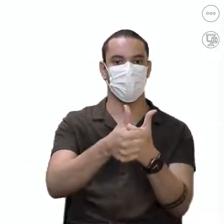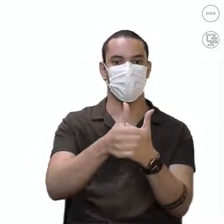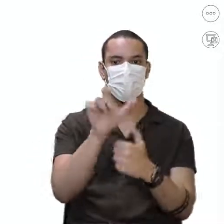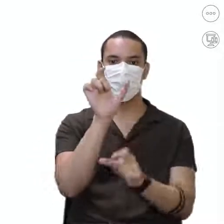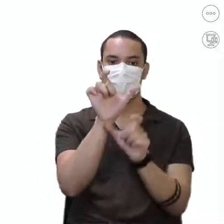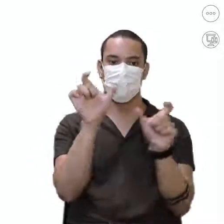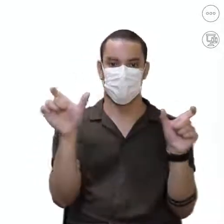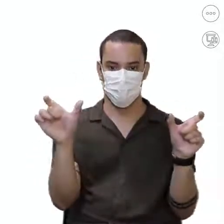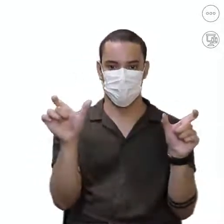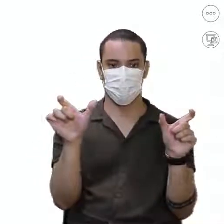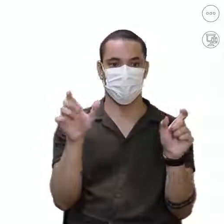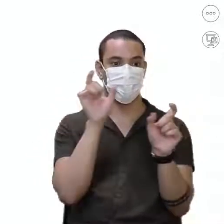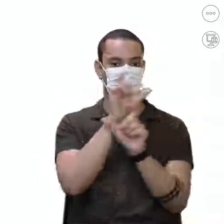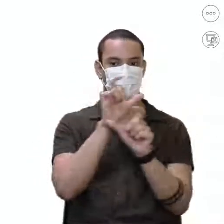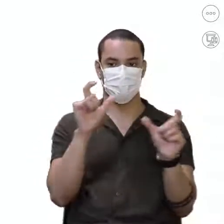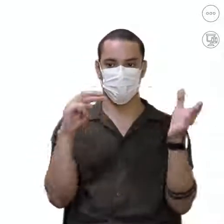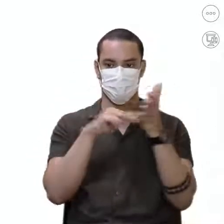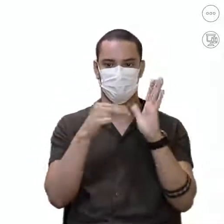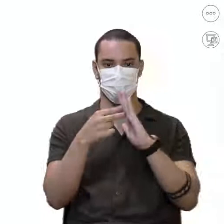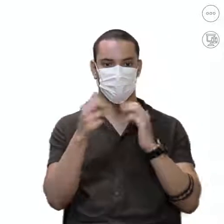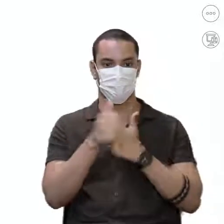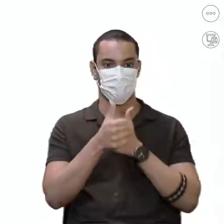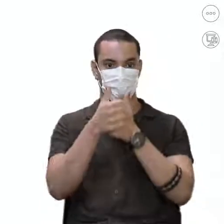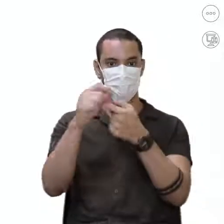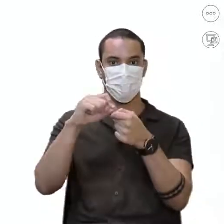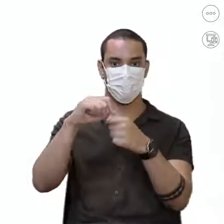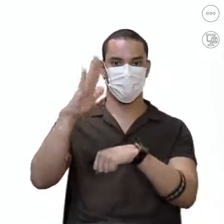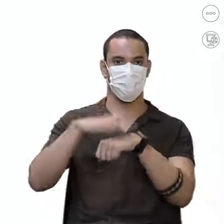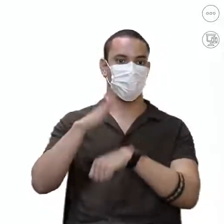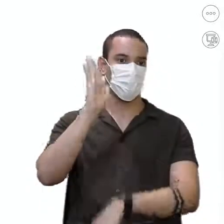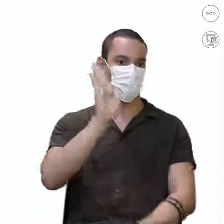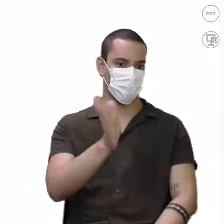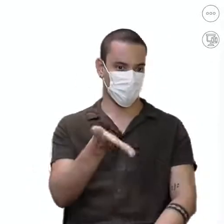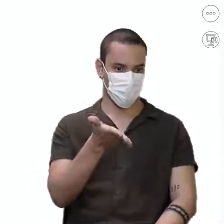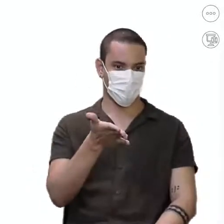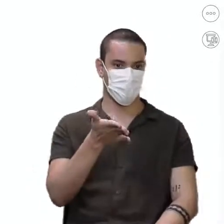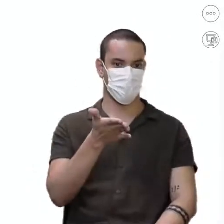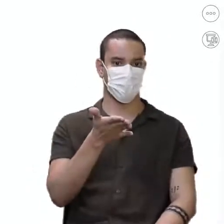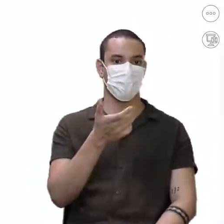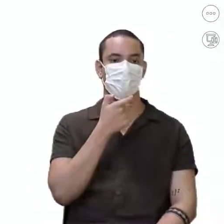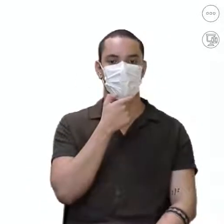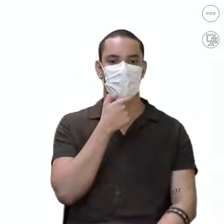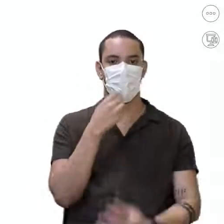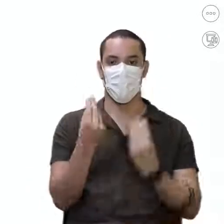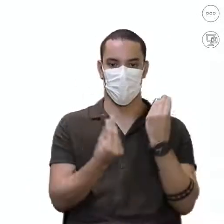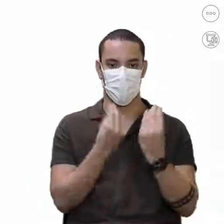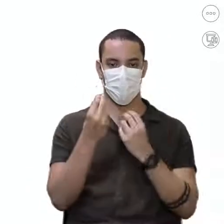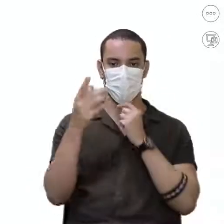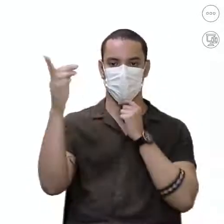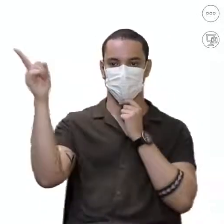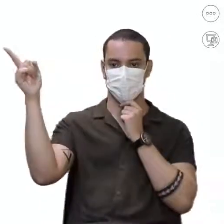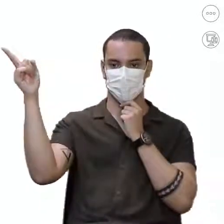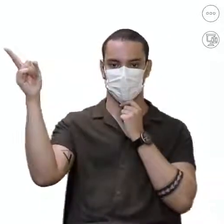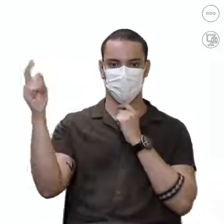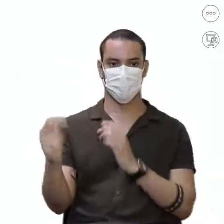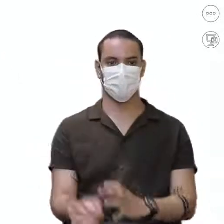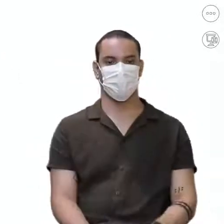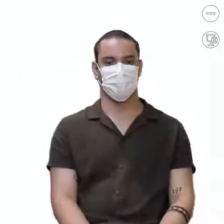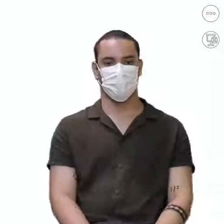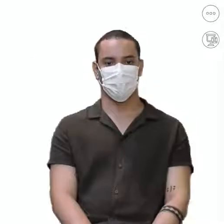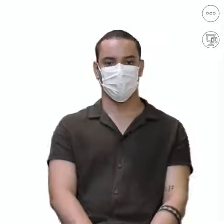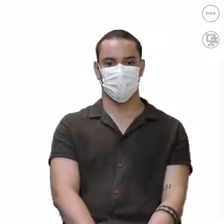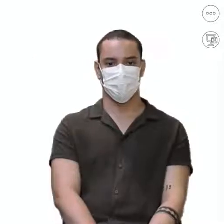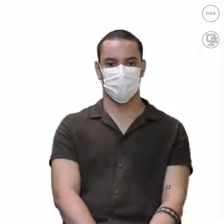As palavras precedem os feitos, que aqui na inglês vai ficar thought